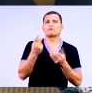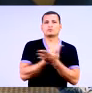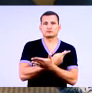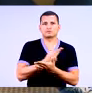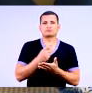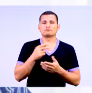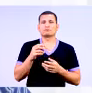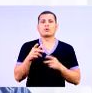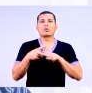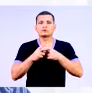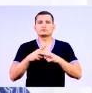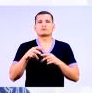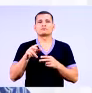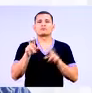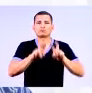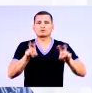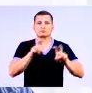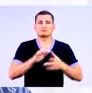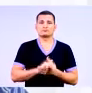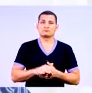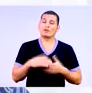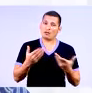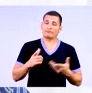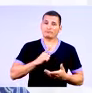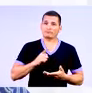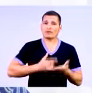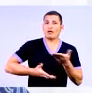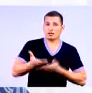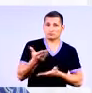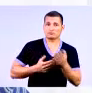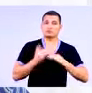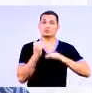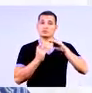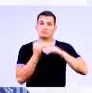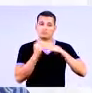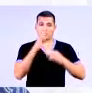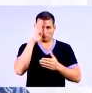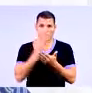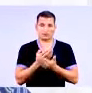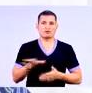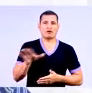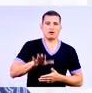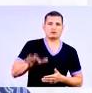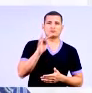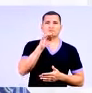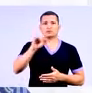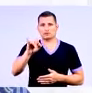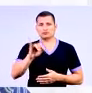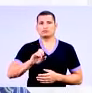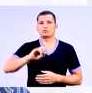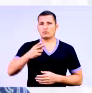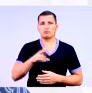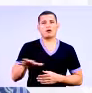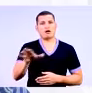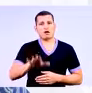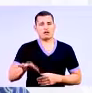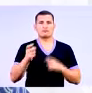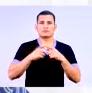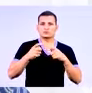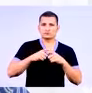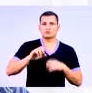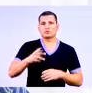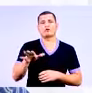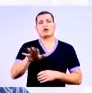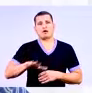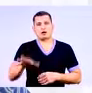não é isso? Isso, em toda relação existe esse nível de confiança, seja na área de TI, seja na área de medicina, seja na